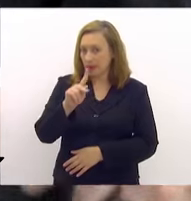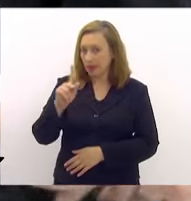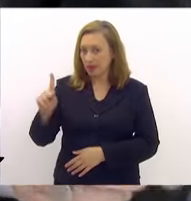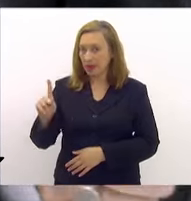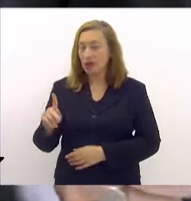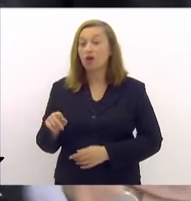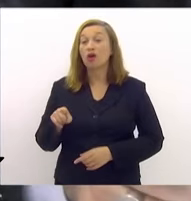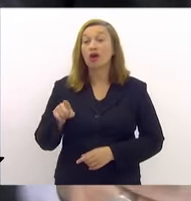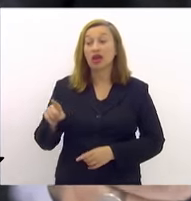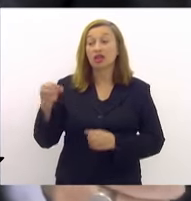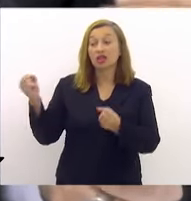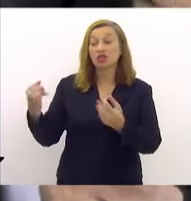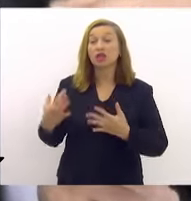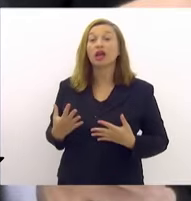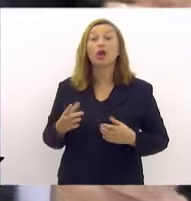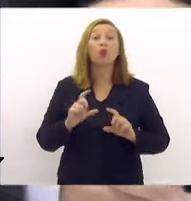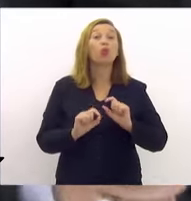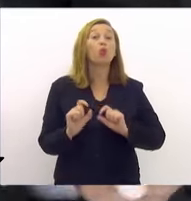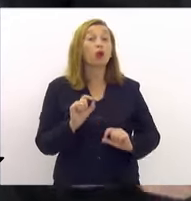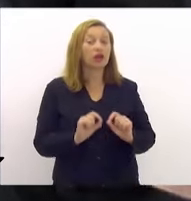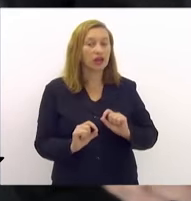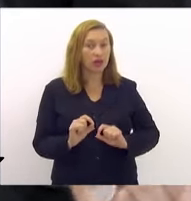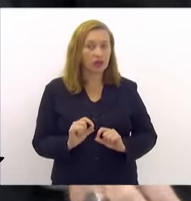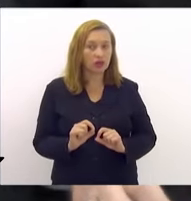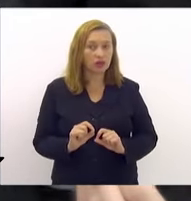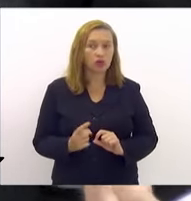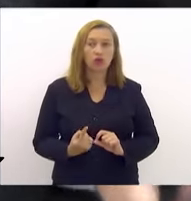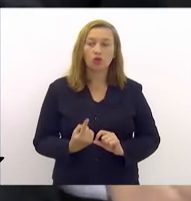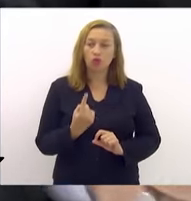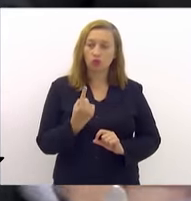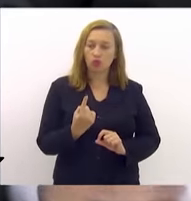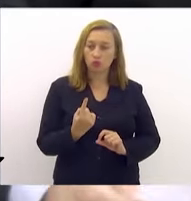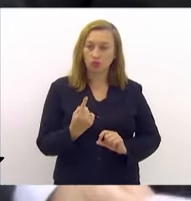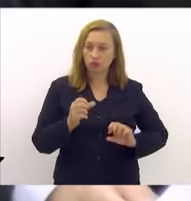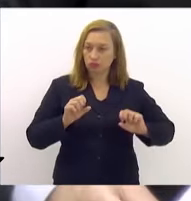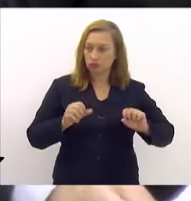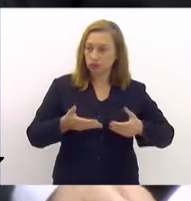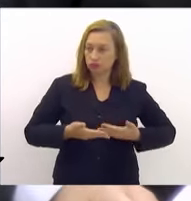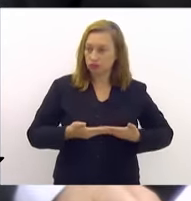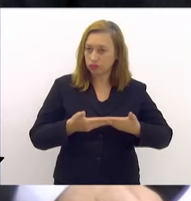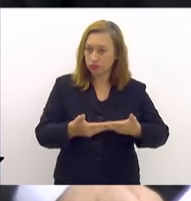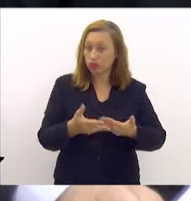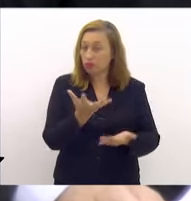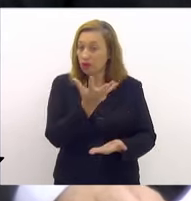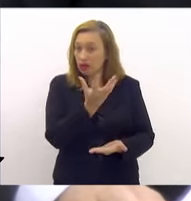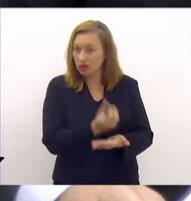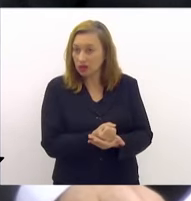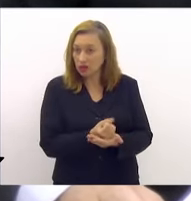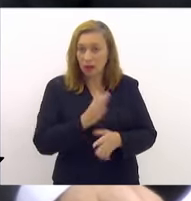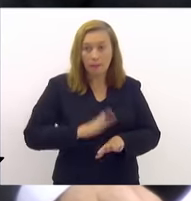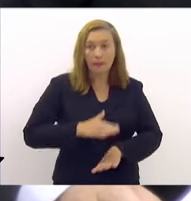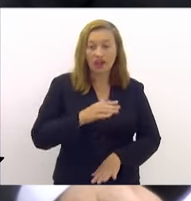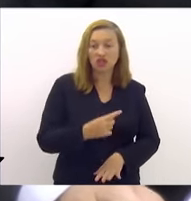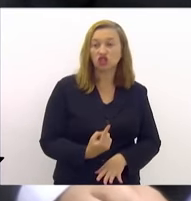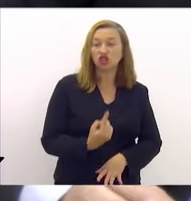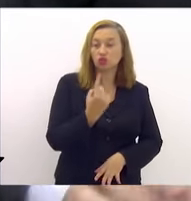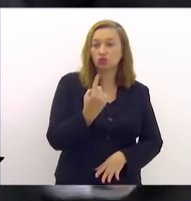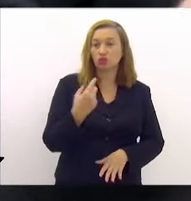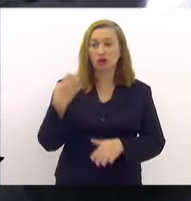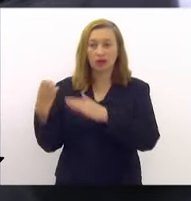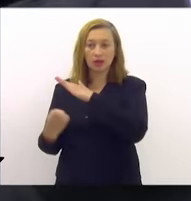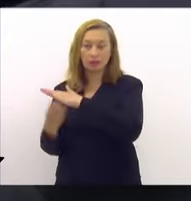o que eles explicaram? Um entregador desse, ele é cadastrado em mais de uma empresa